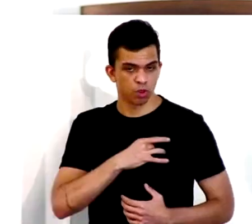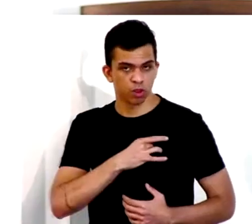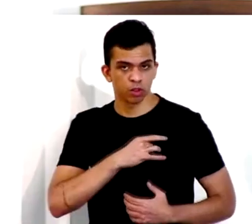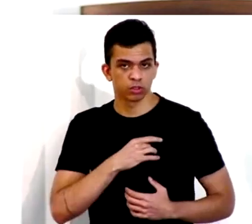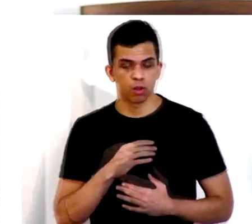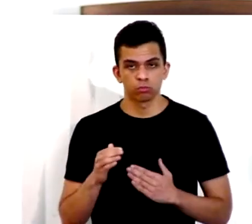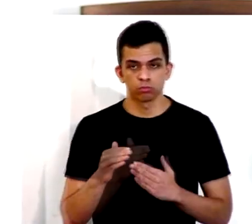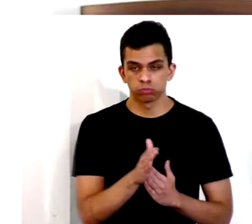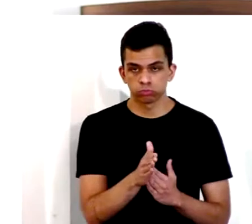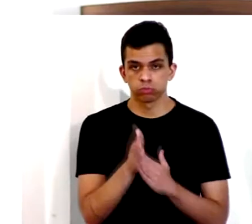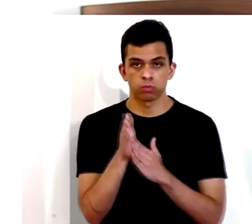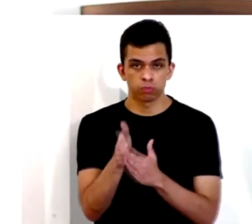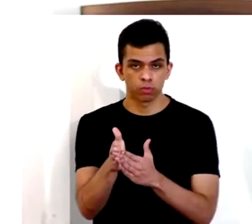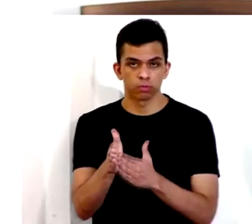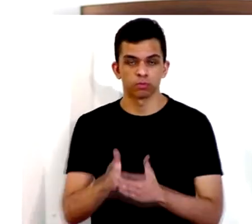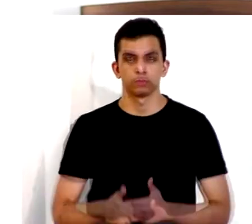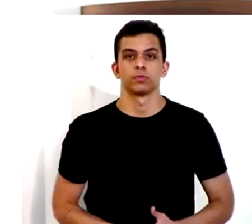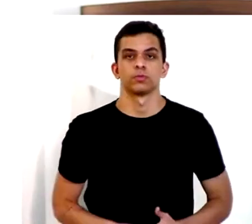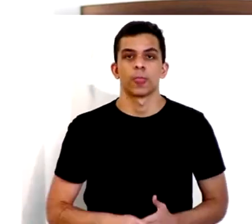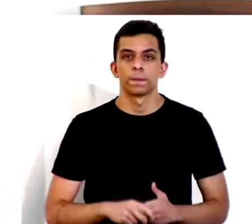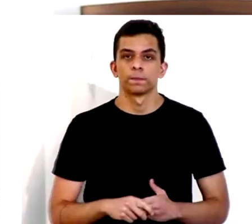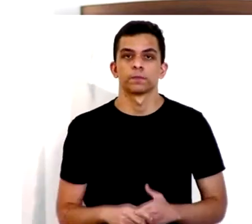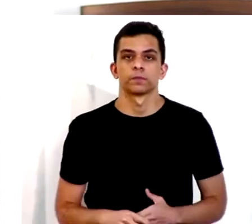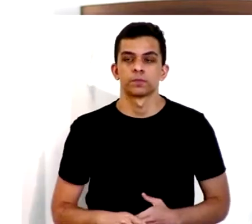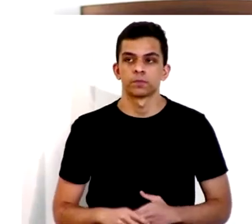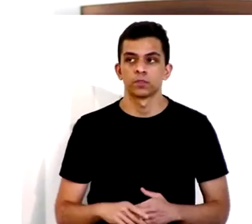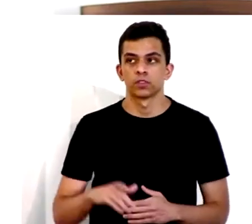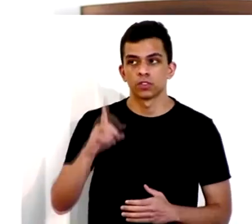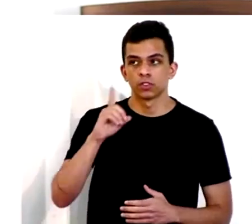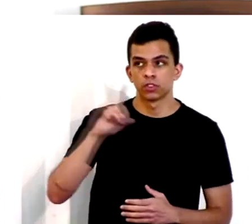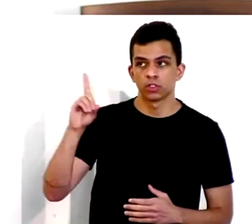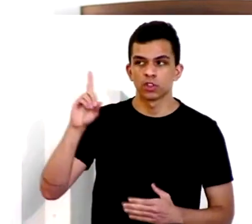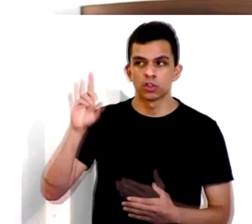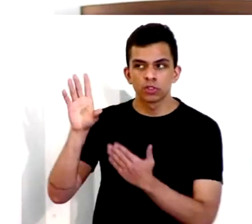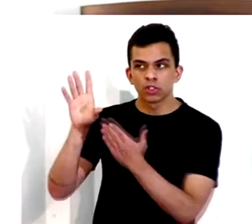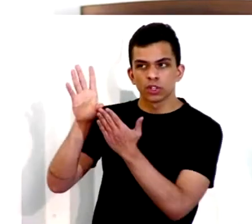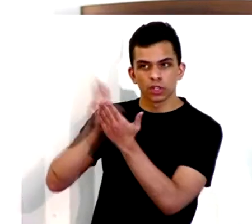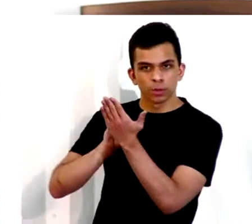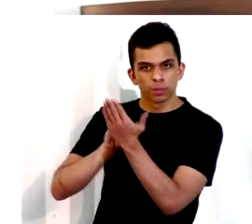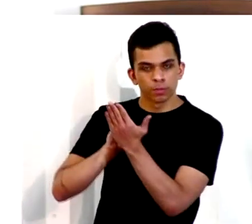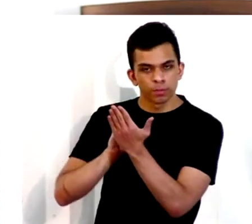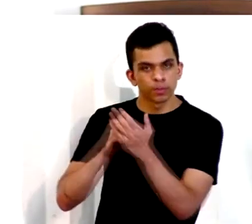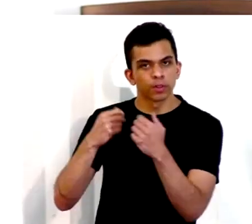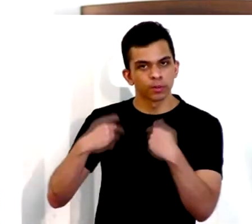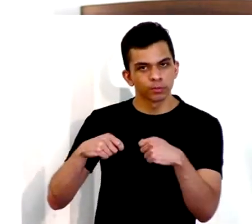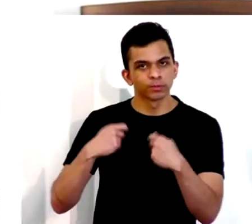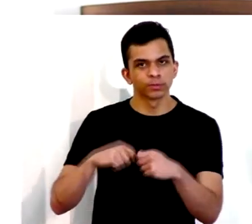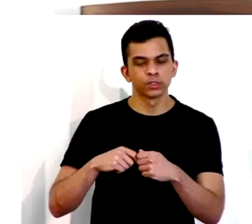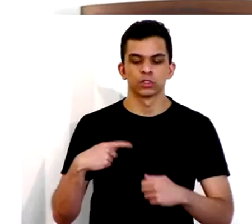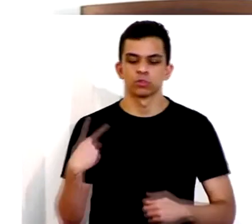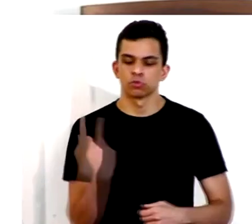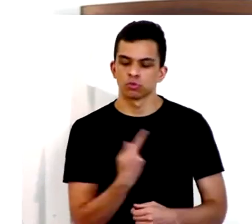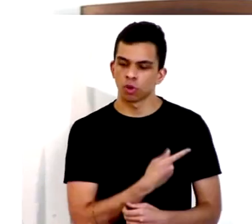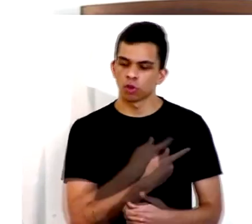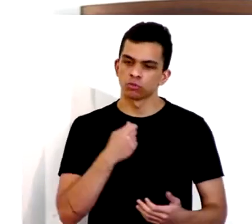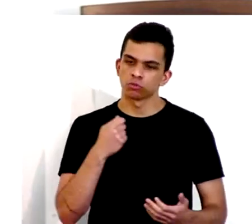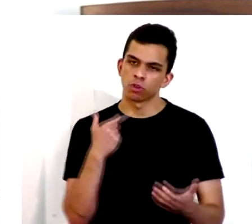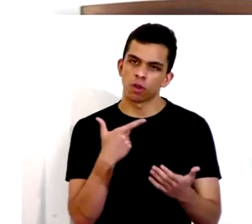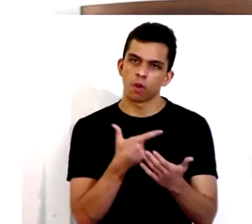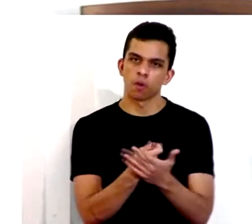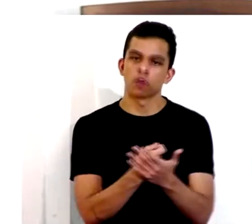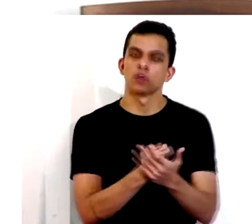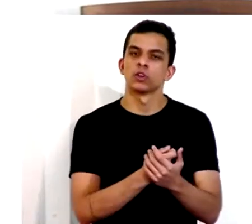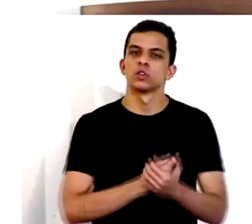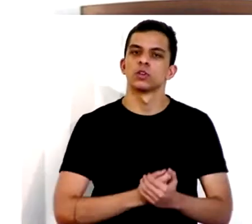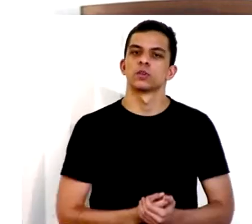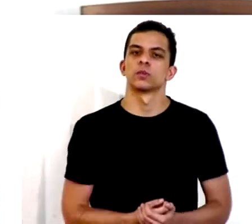nós precisamos imitar a Deus, imitar a Cristo, pois nós fomos comprados e destinados para